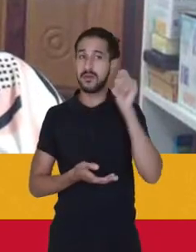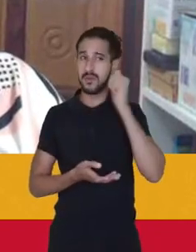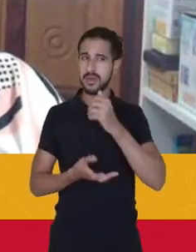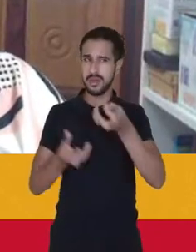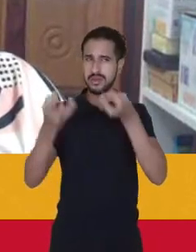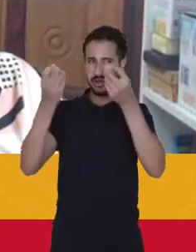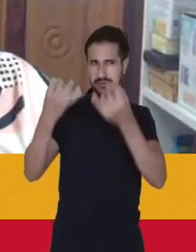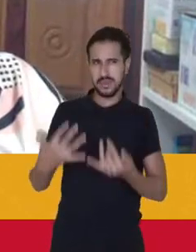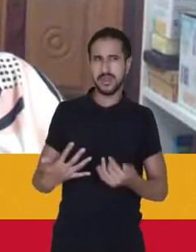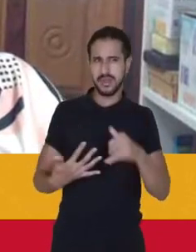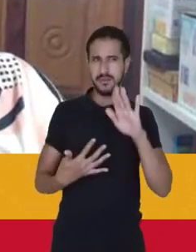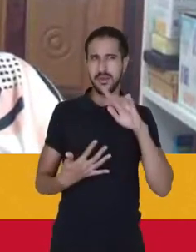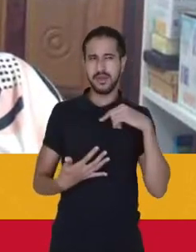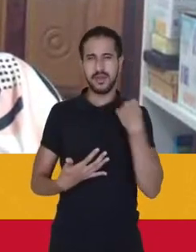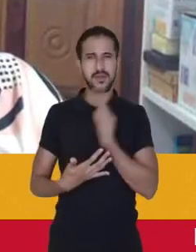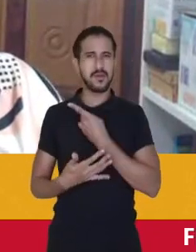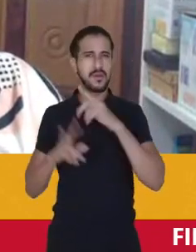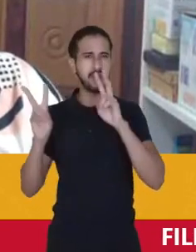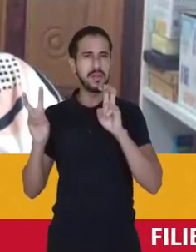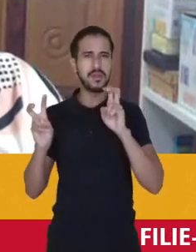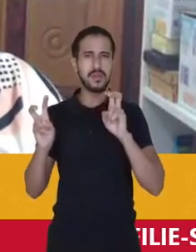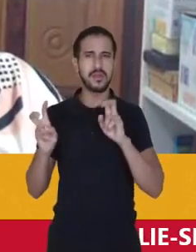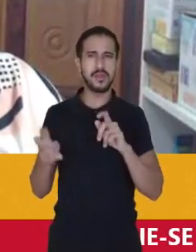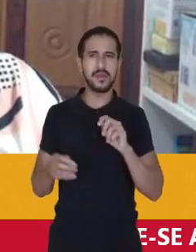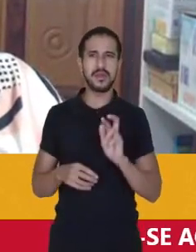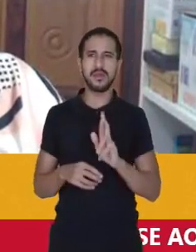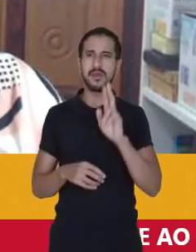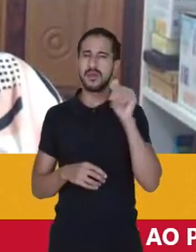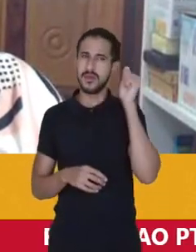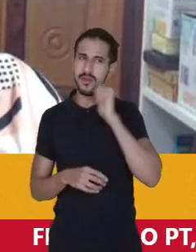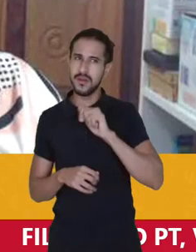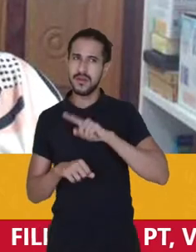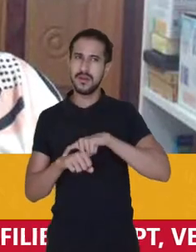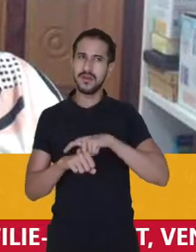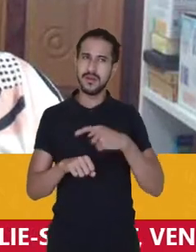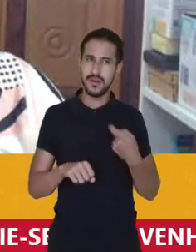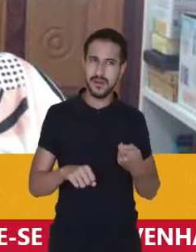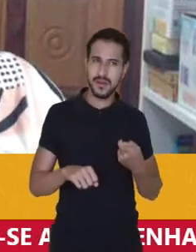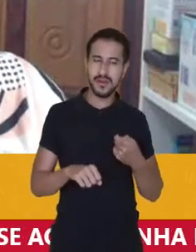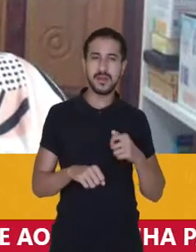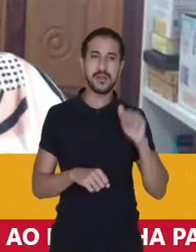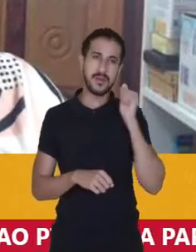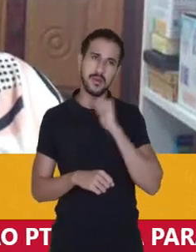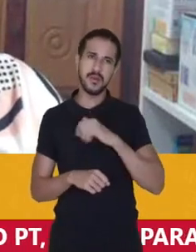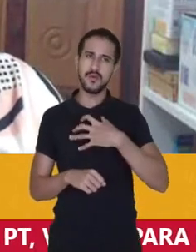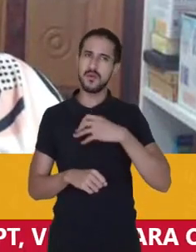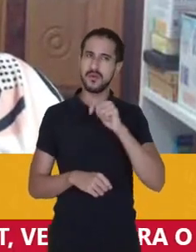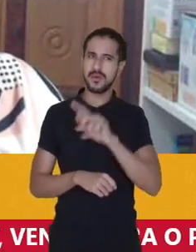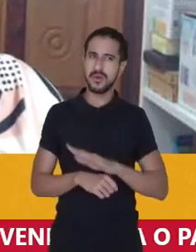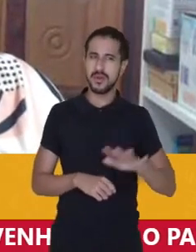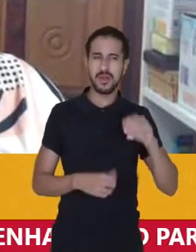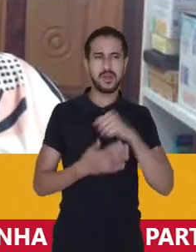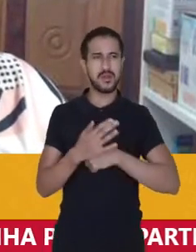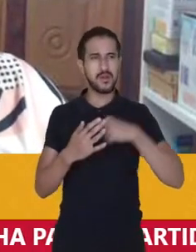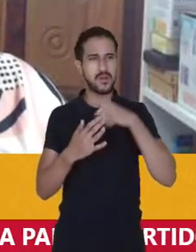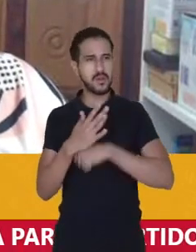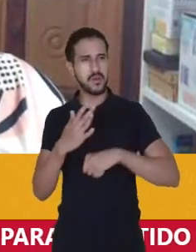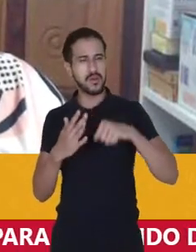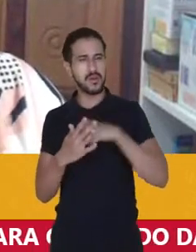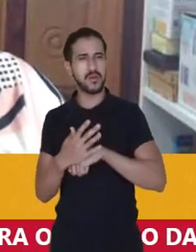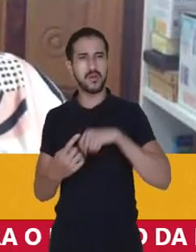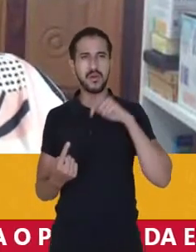um pouco mais para nós sobre esse lugar das mulheres, as mulheres quilombolas, as mulheres de um modo geral nessa luta,